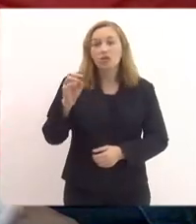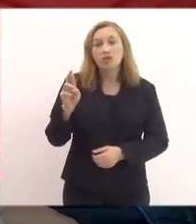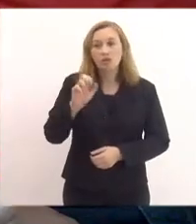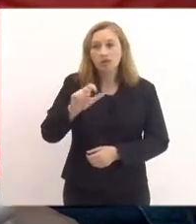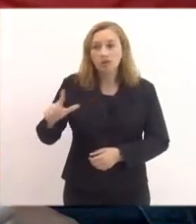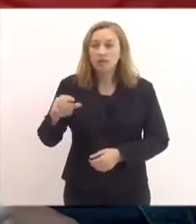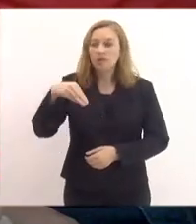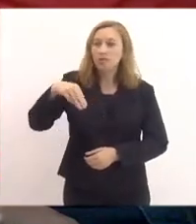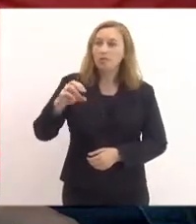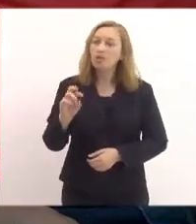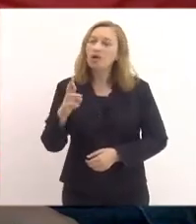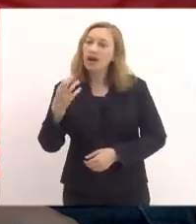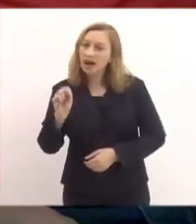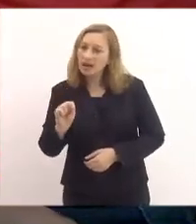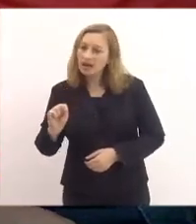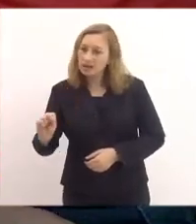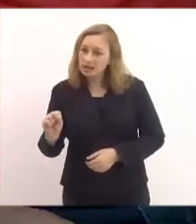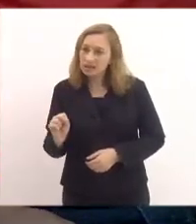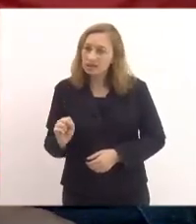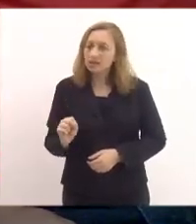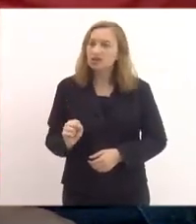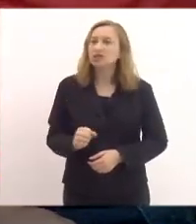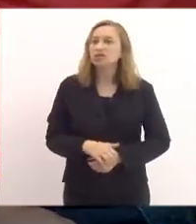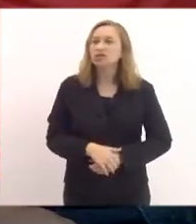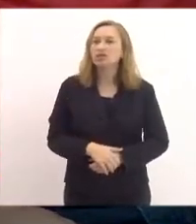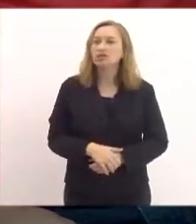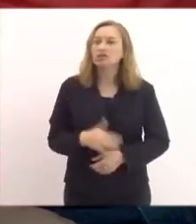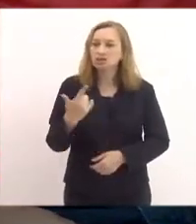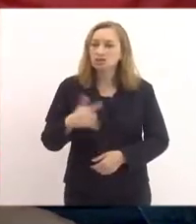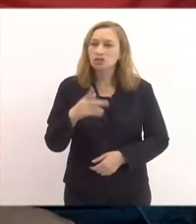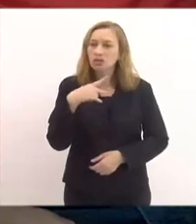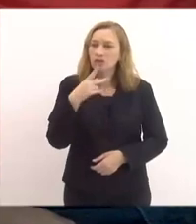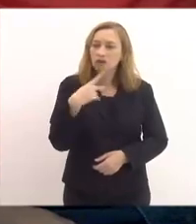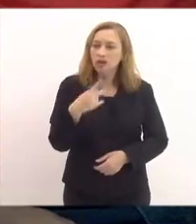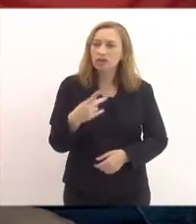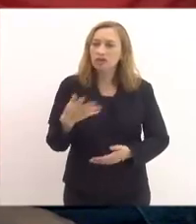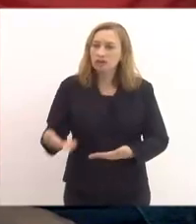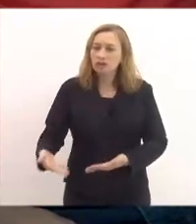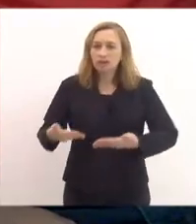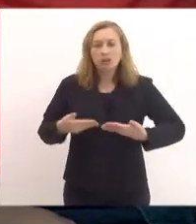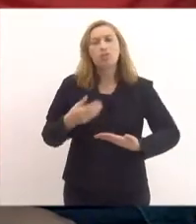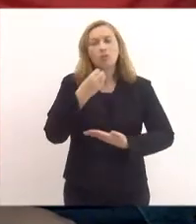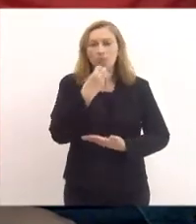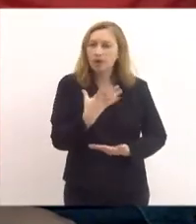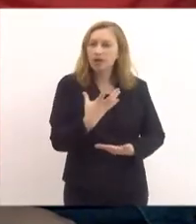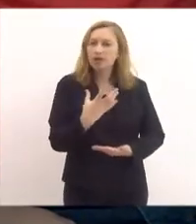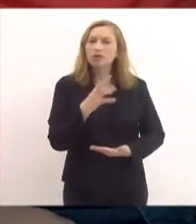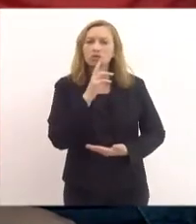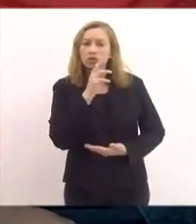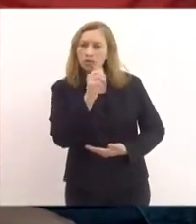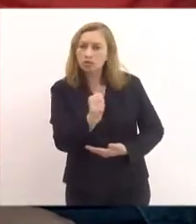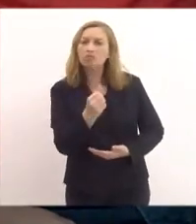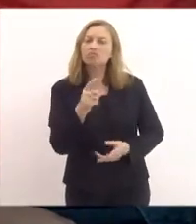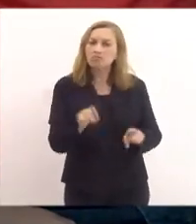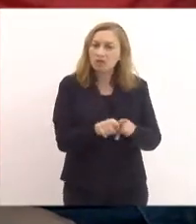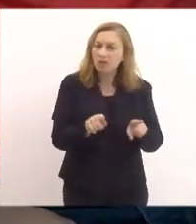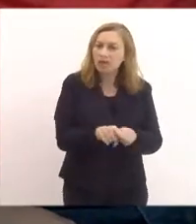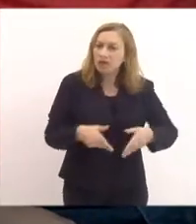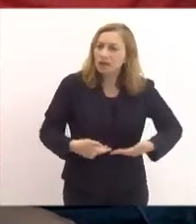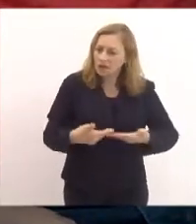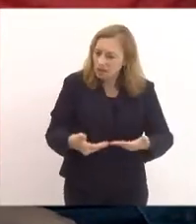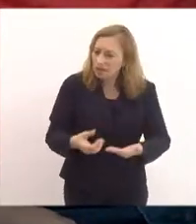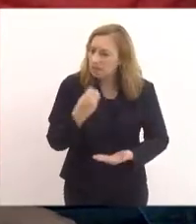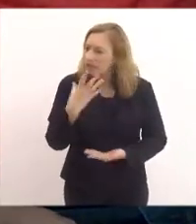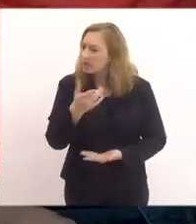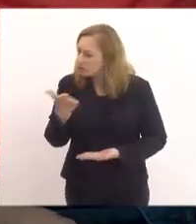e para o Comandante Leandro Monteiro, que, mais uma vez, eu declaro, nos recebeu muito bem, assim como o Rodrigo nos recebe muito bem, como todos